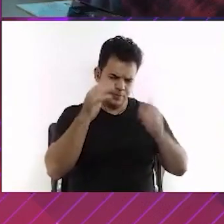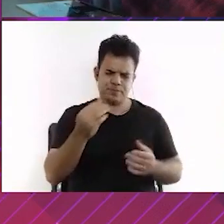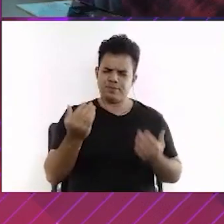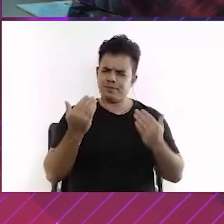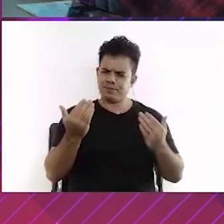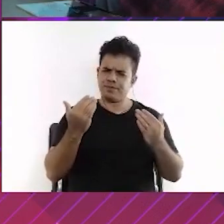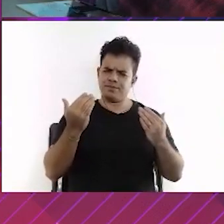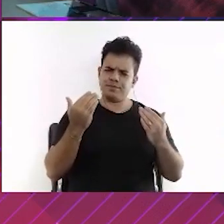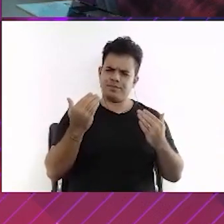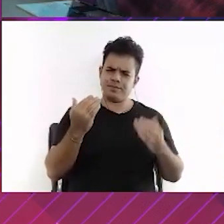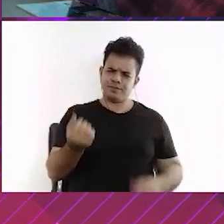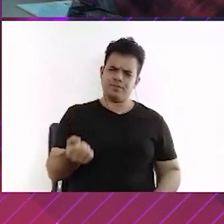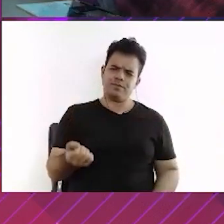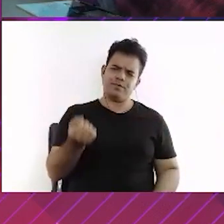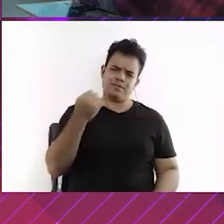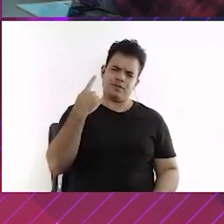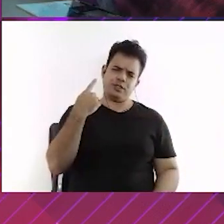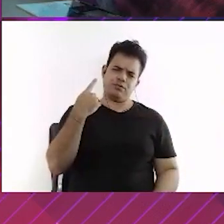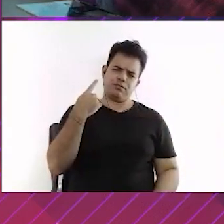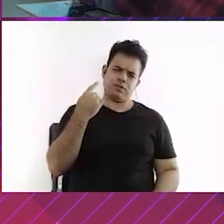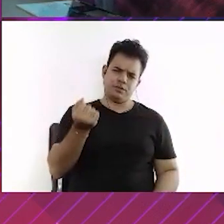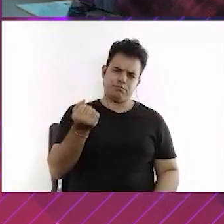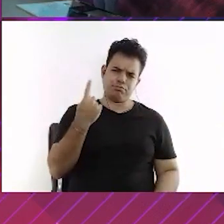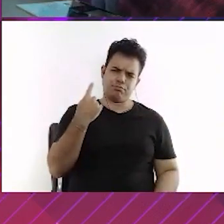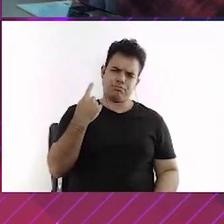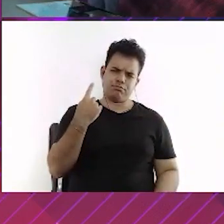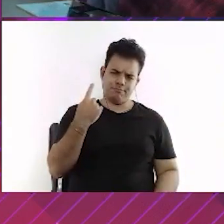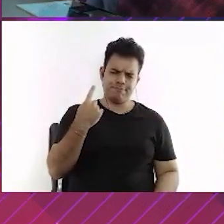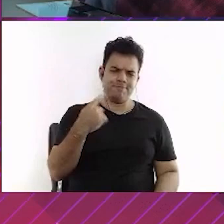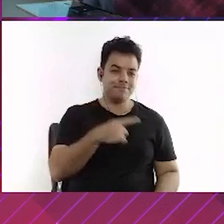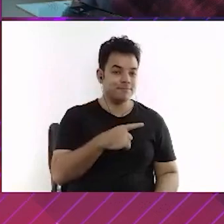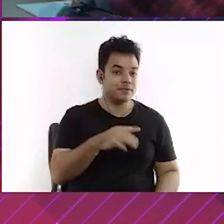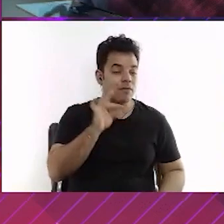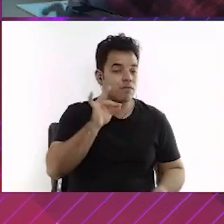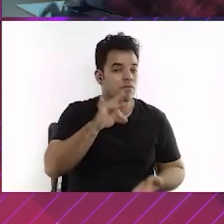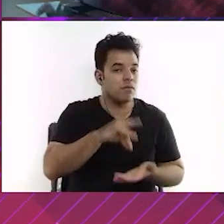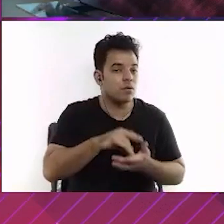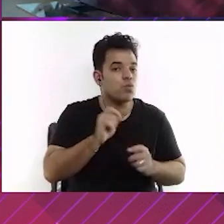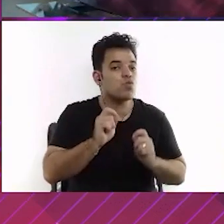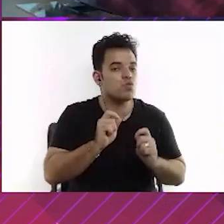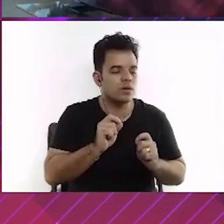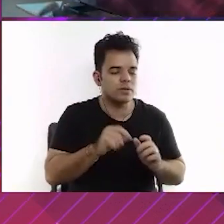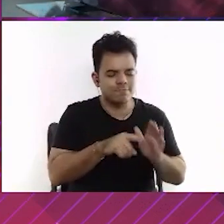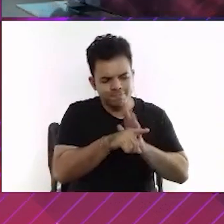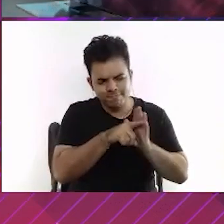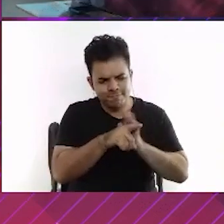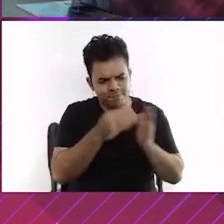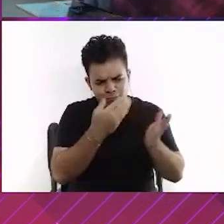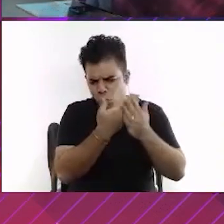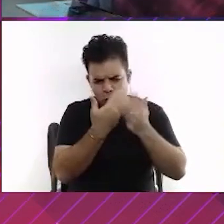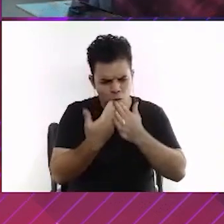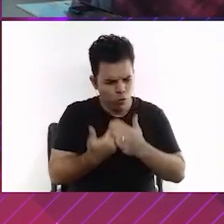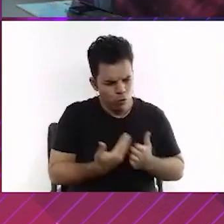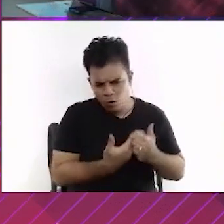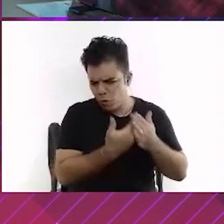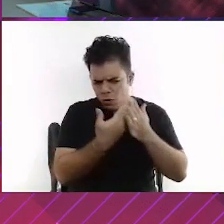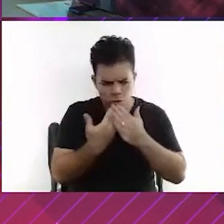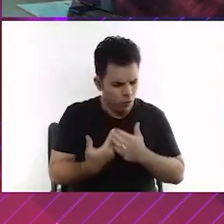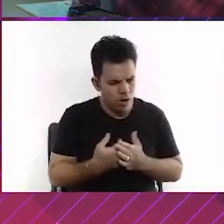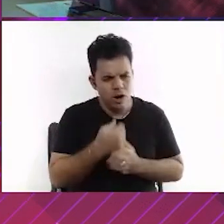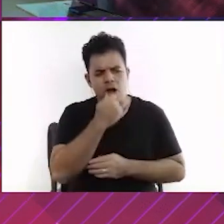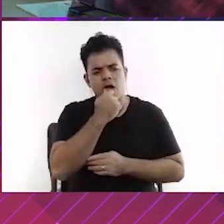E o objetivo que tínhamos nesse momento era justamente fazer uma pesquisa para poder começar a entender e traduzir esse